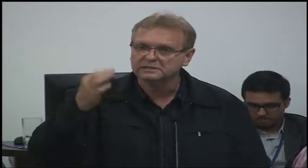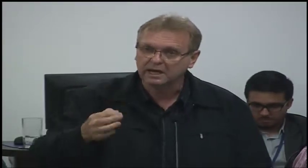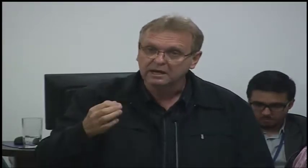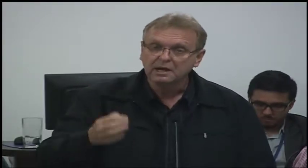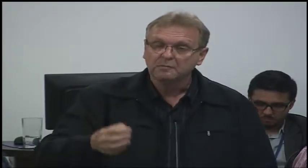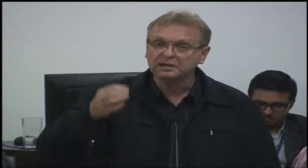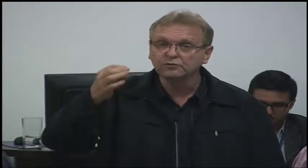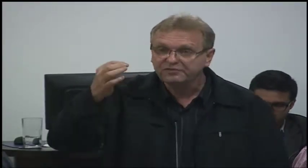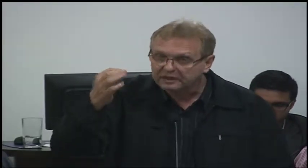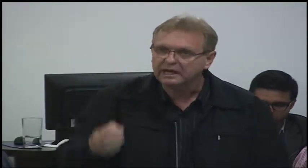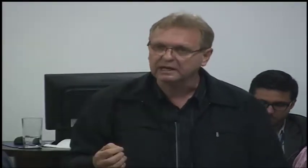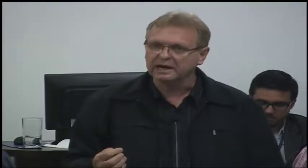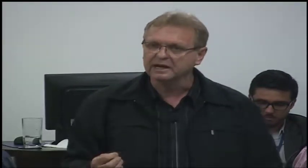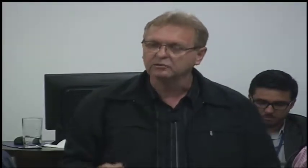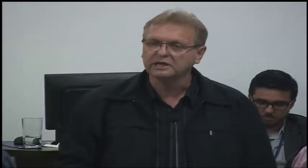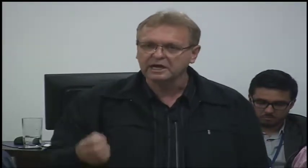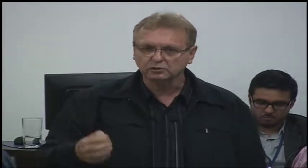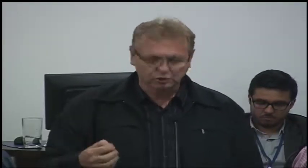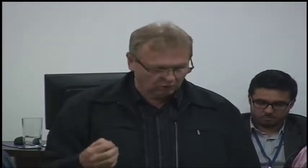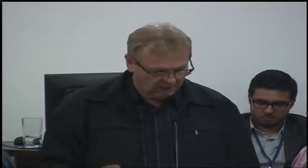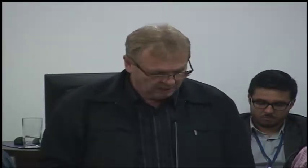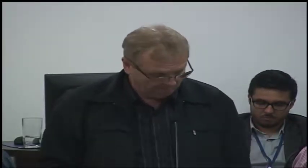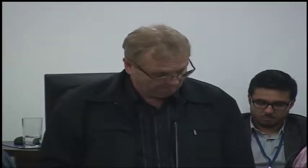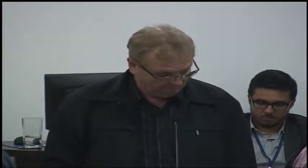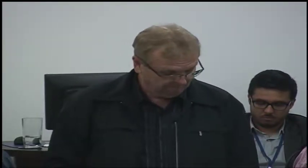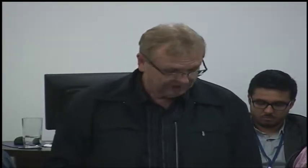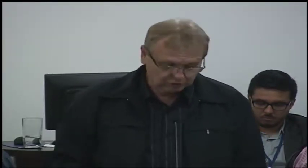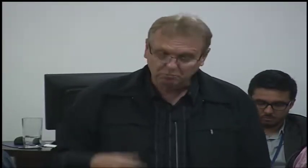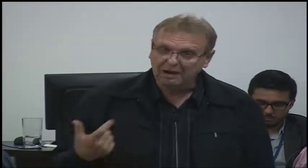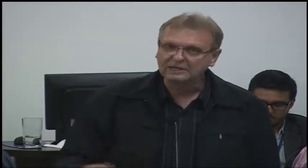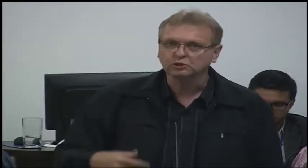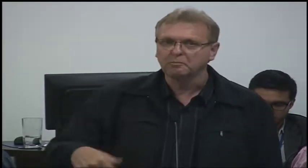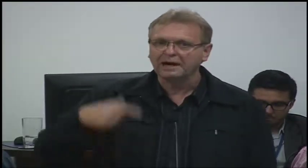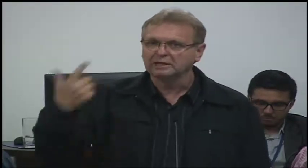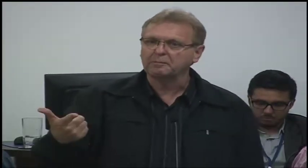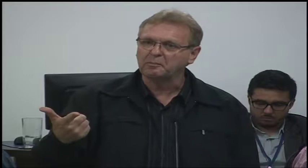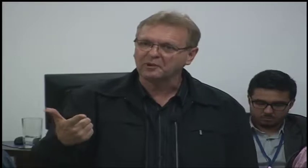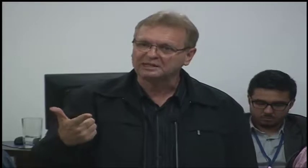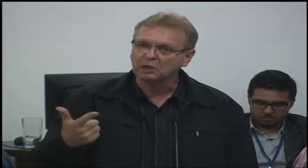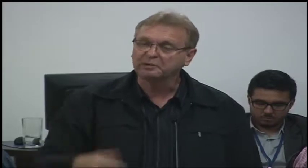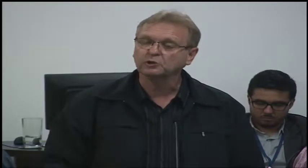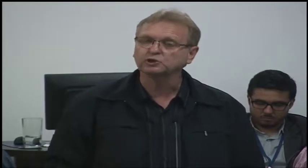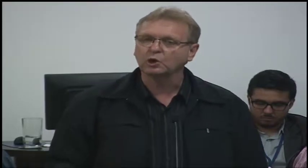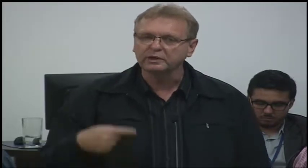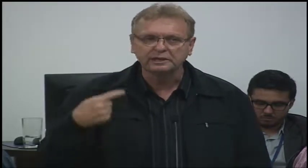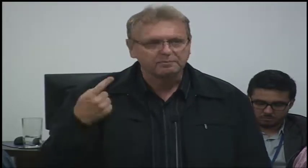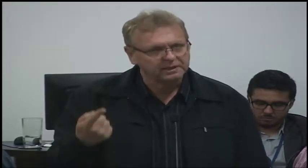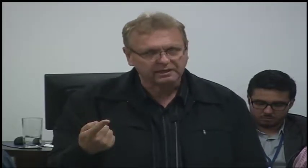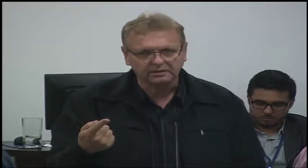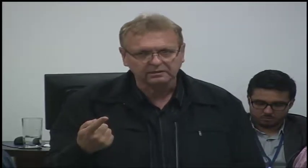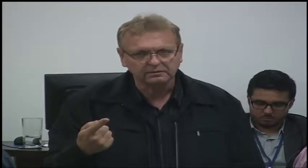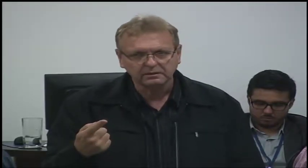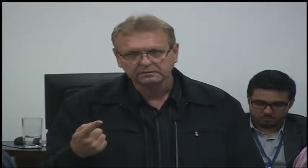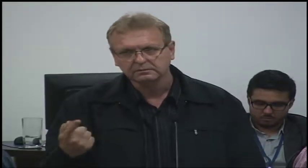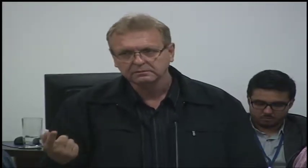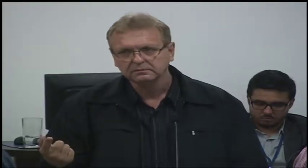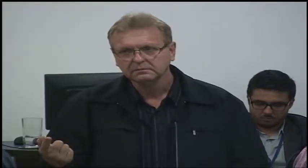que quiser. Mas não fique declarando que eu faço mais, estou mais lá da população porque eu sou